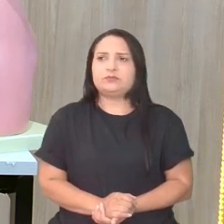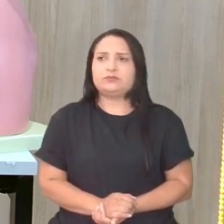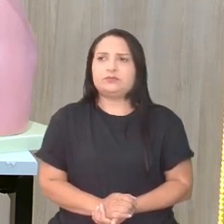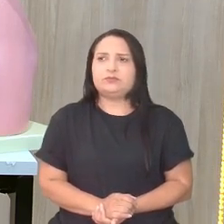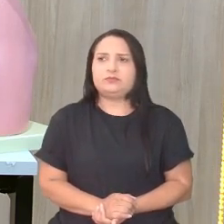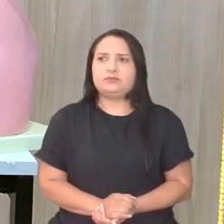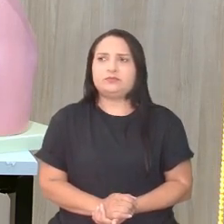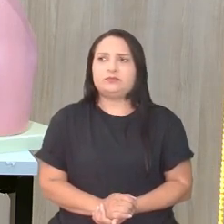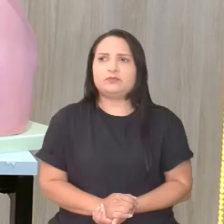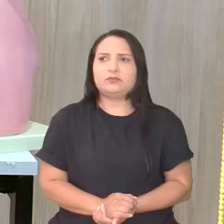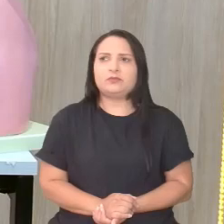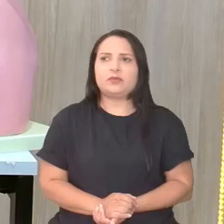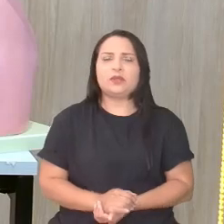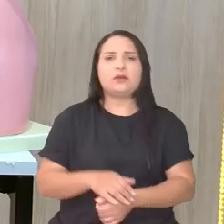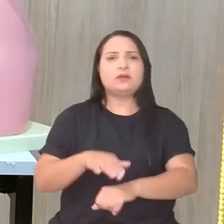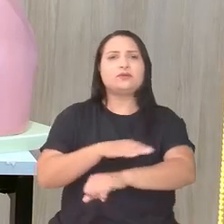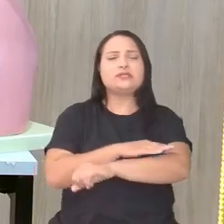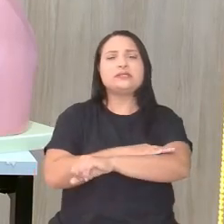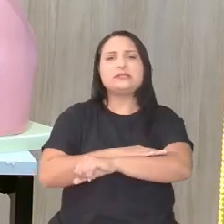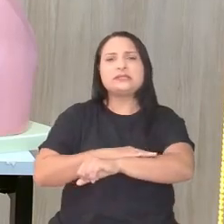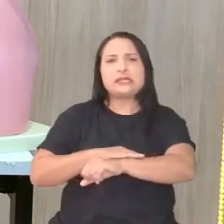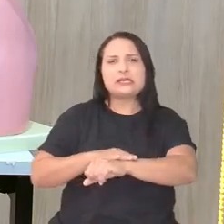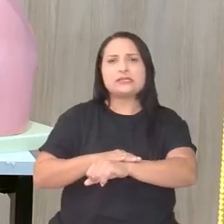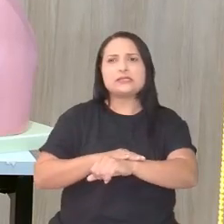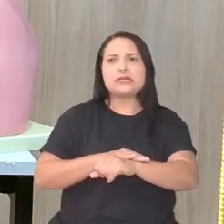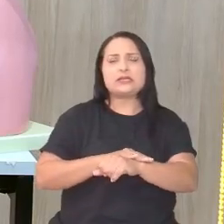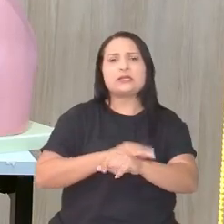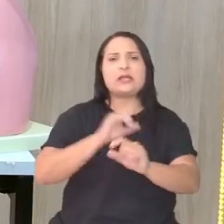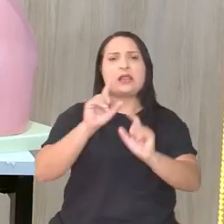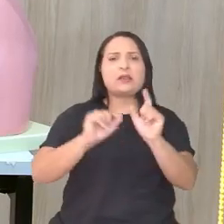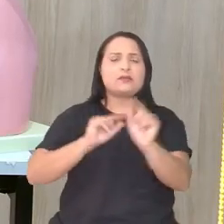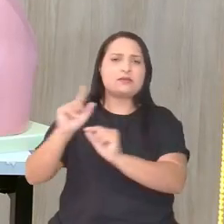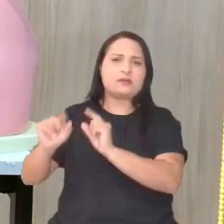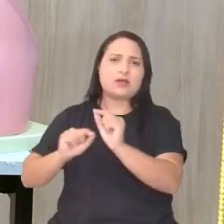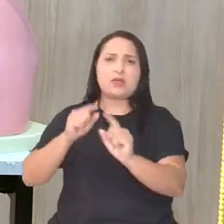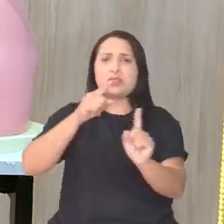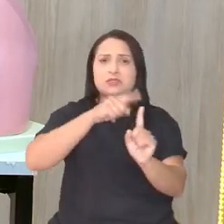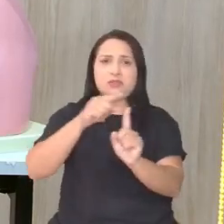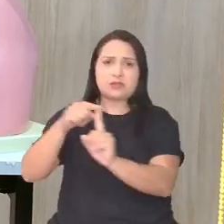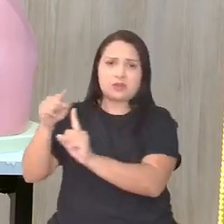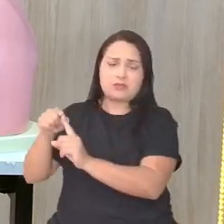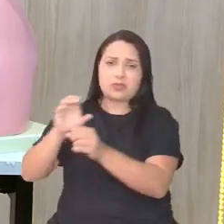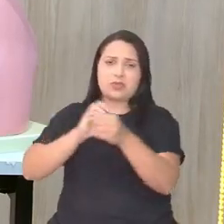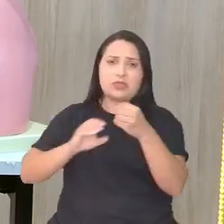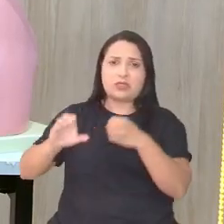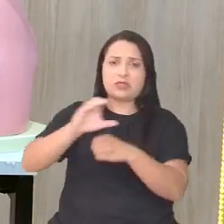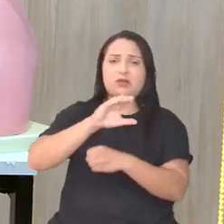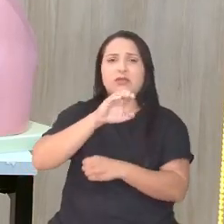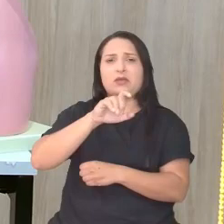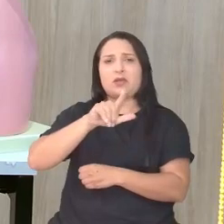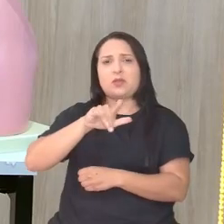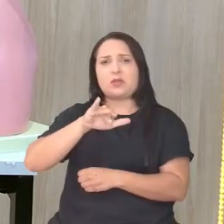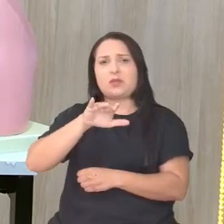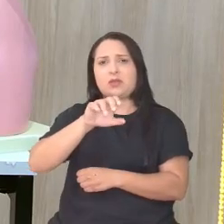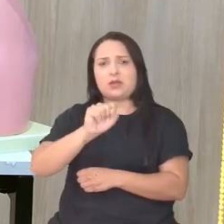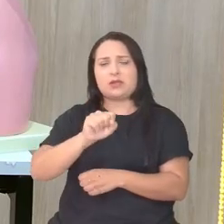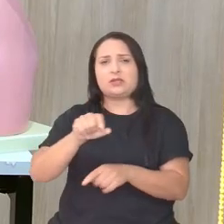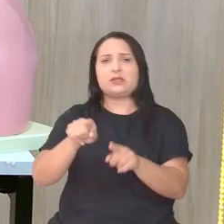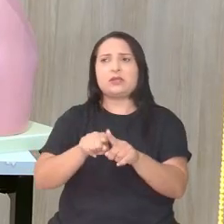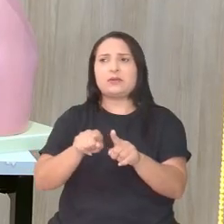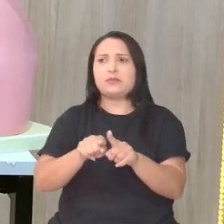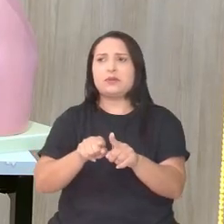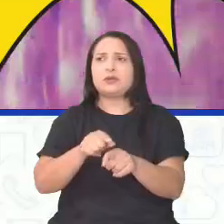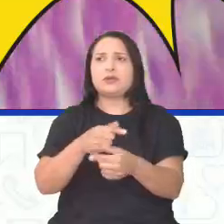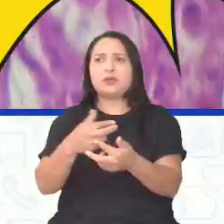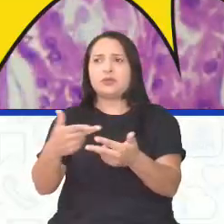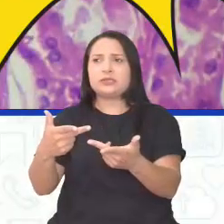aí, os tecidos são classificados de acordo com o tipo de célula, né? Os tipos de célula e da substância intercelular.